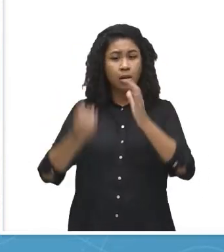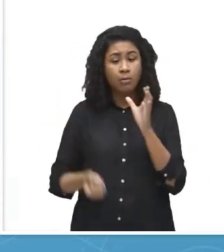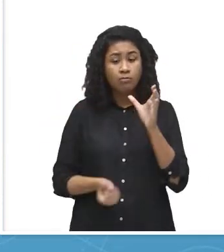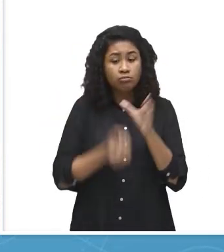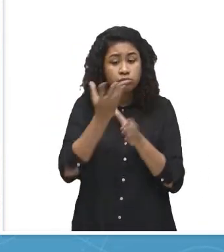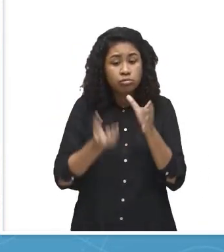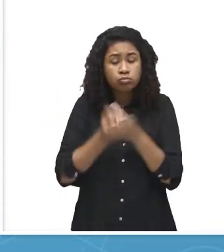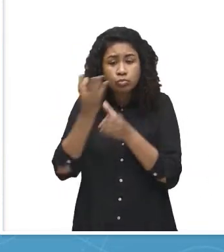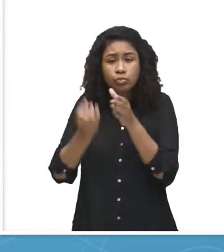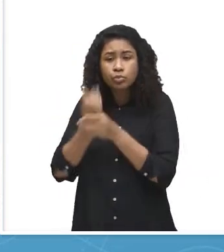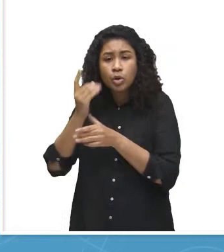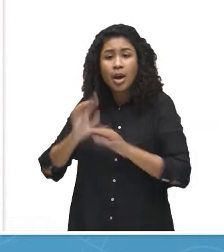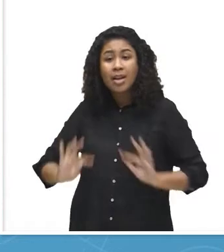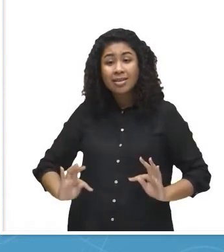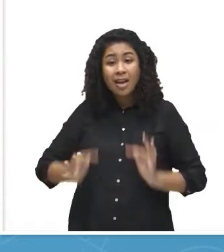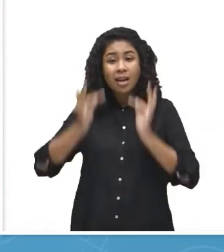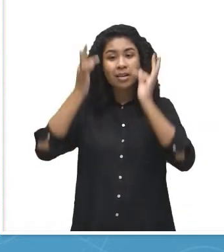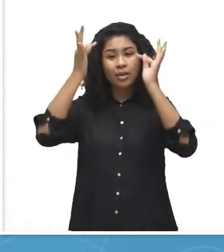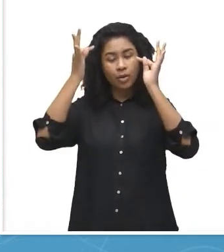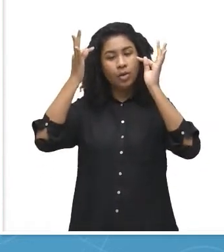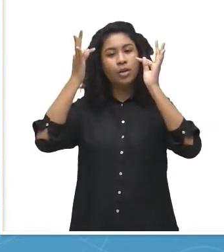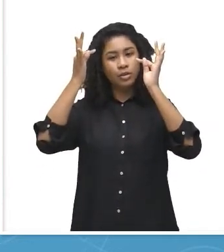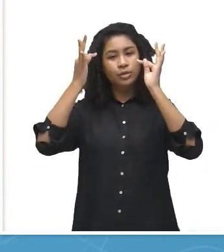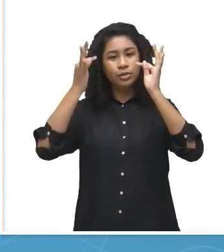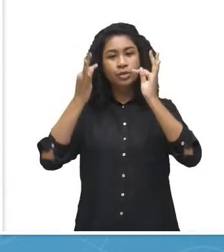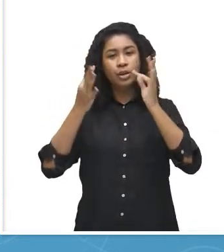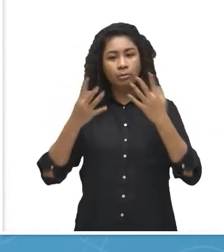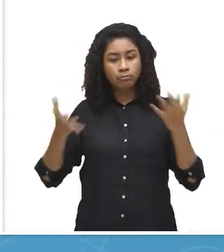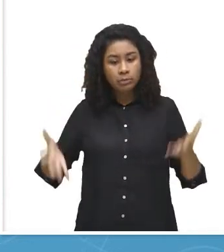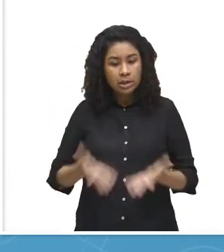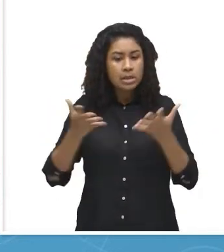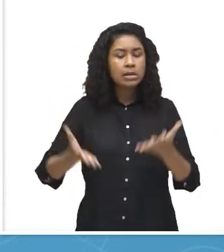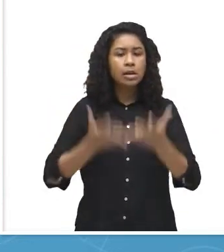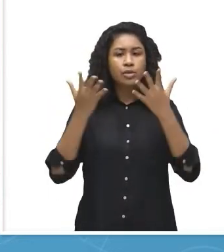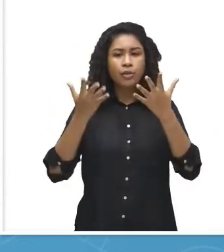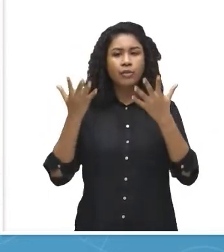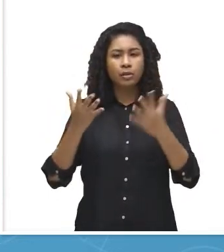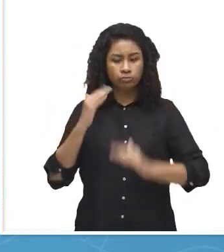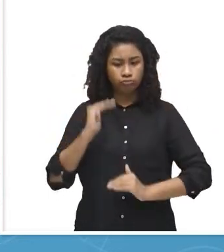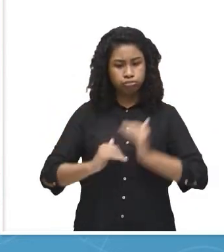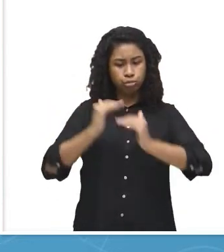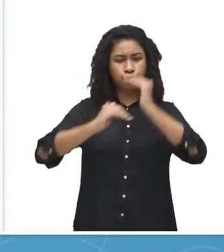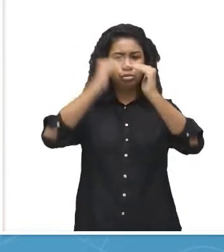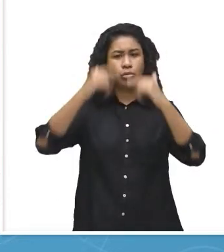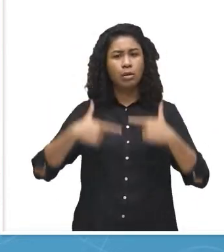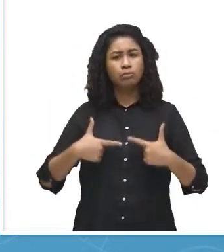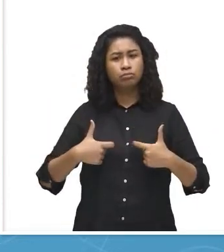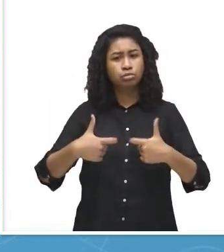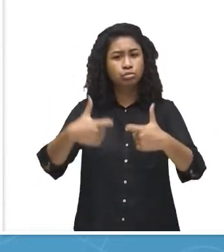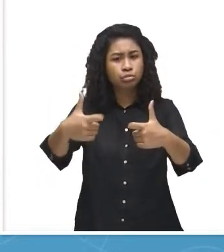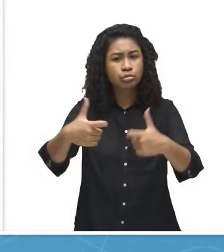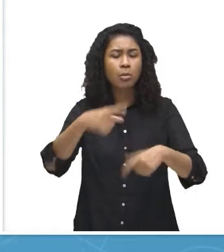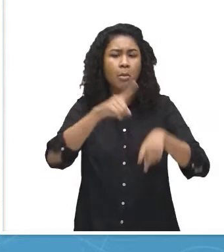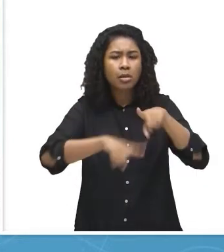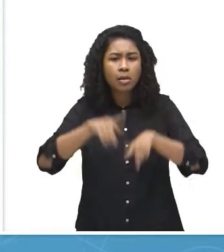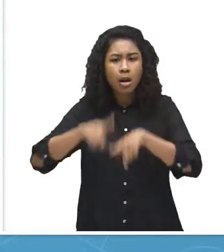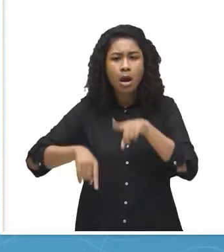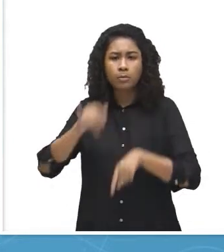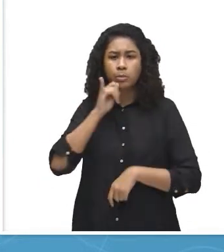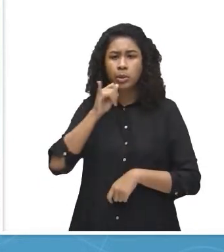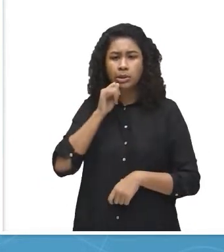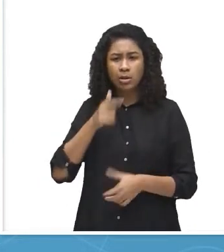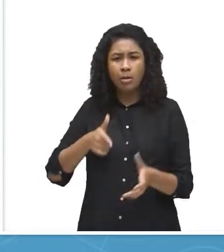com que a indústria da guerra crescesse muito, o que não existia nas guerras anteriores. Um exemplo disso é a